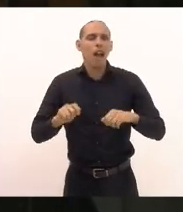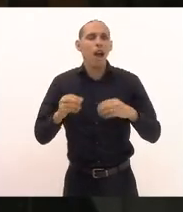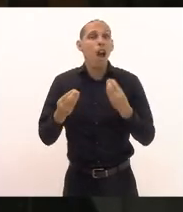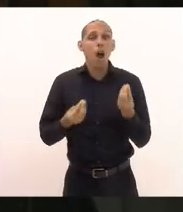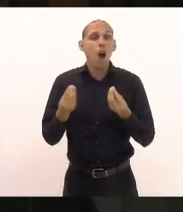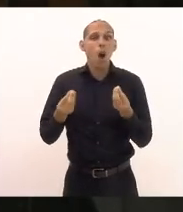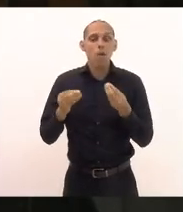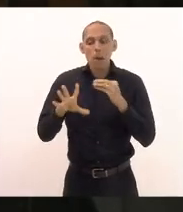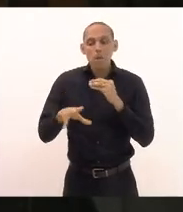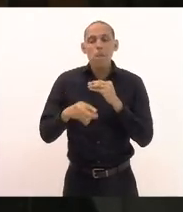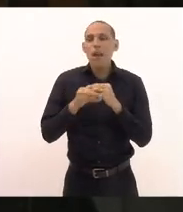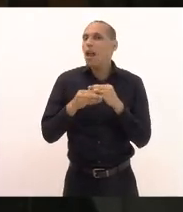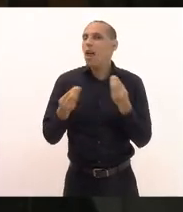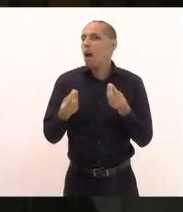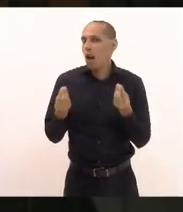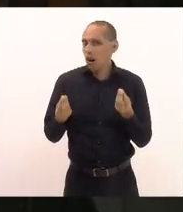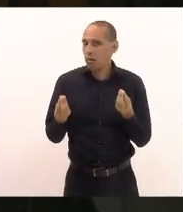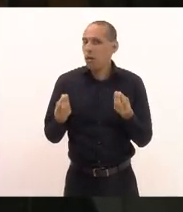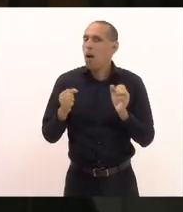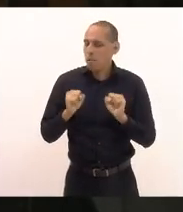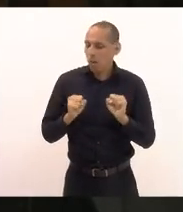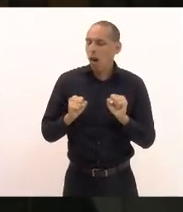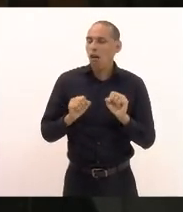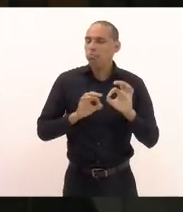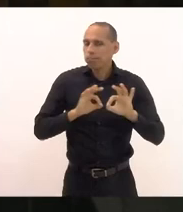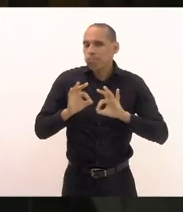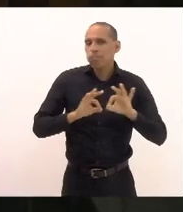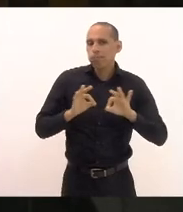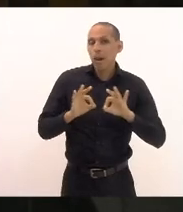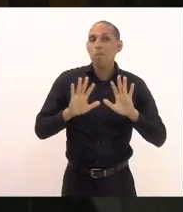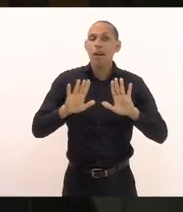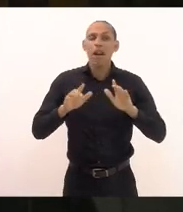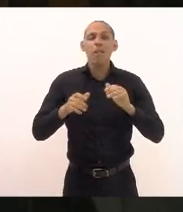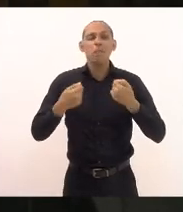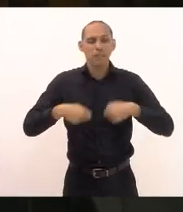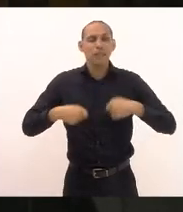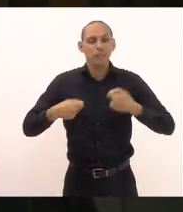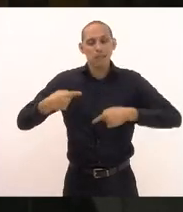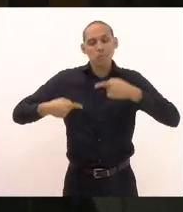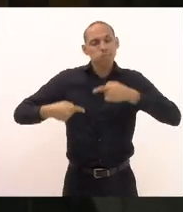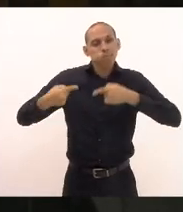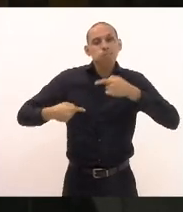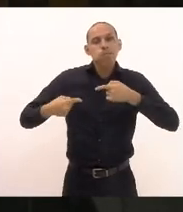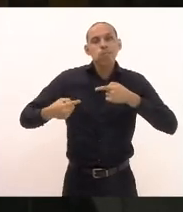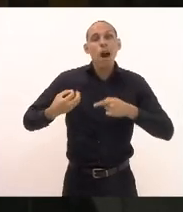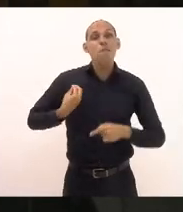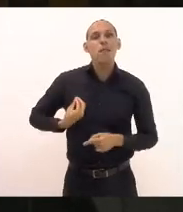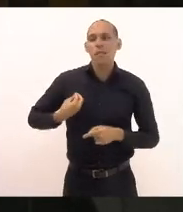for implementada. Mas para isso tem que ter debate, tem que ter participação social,